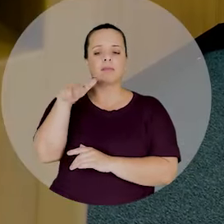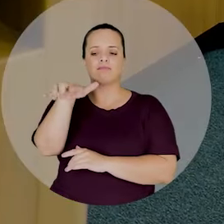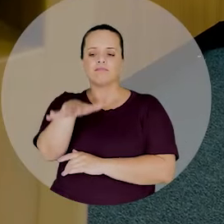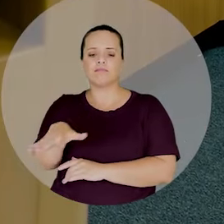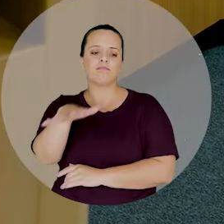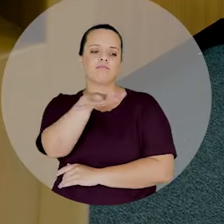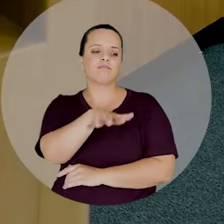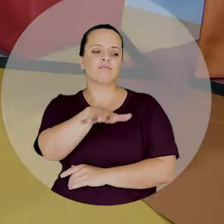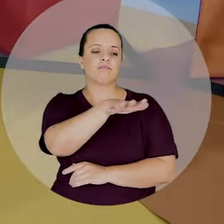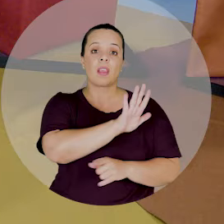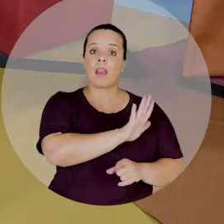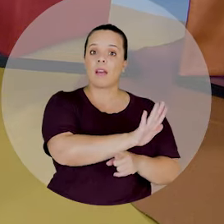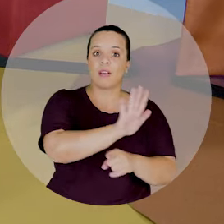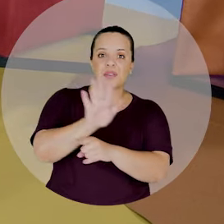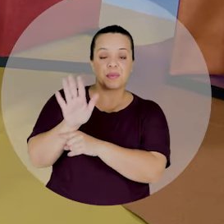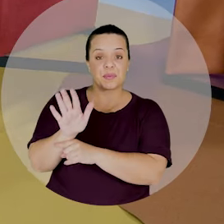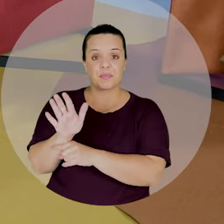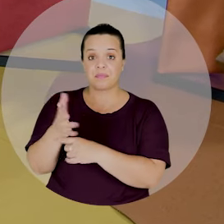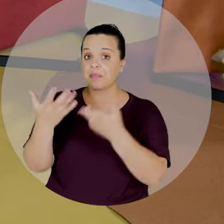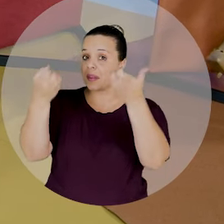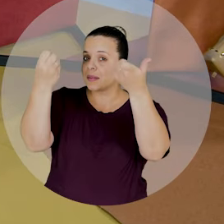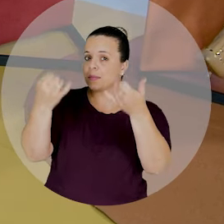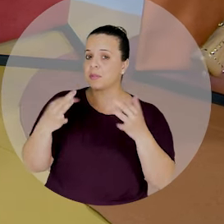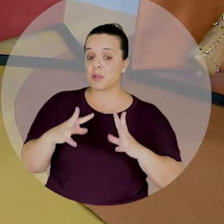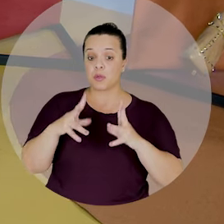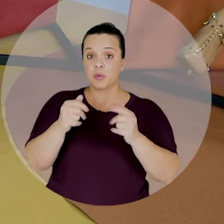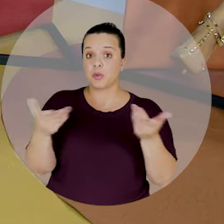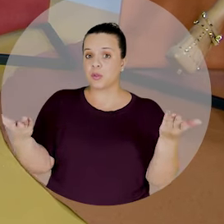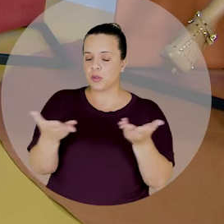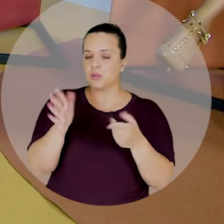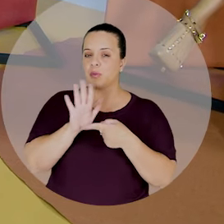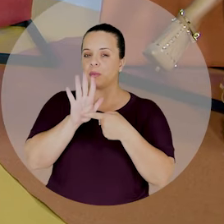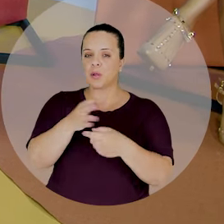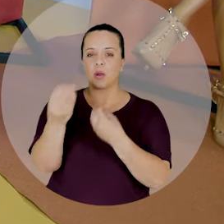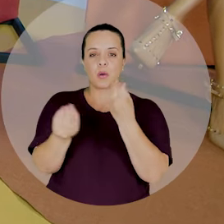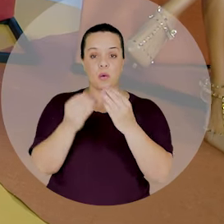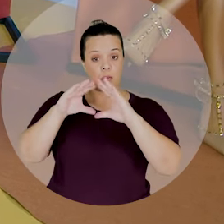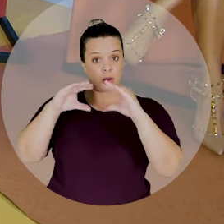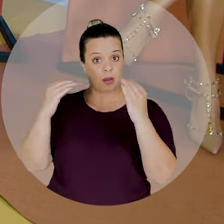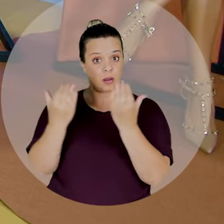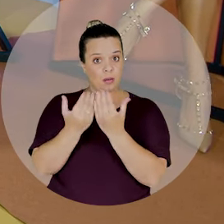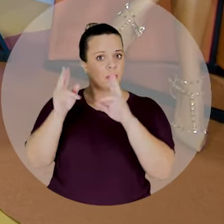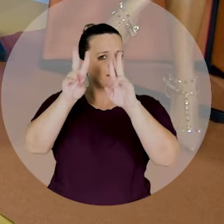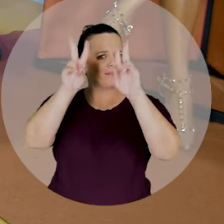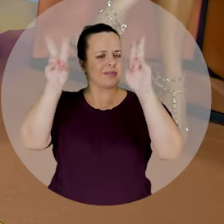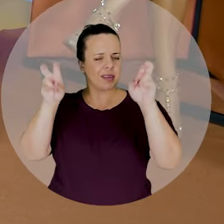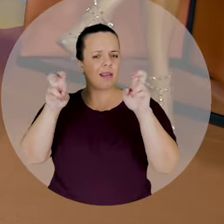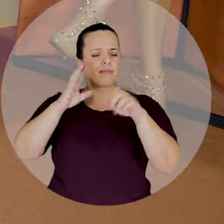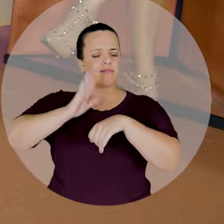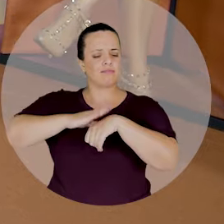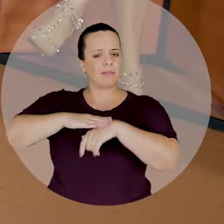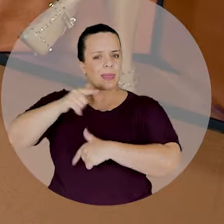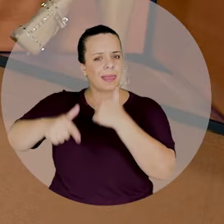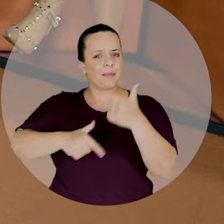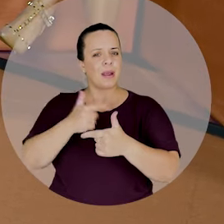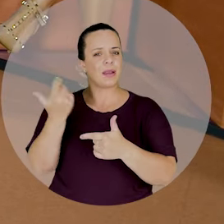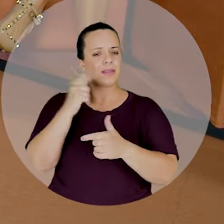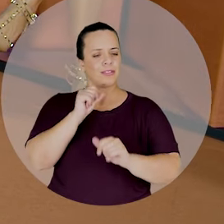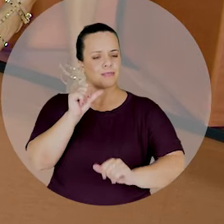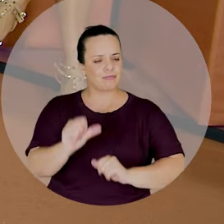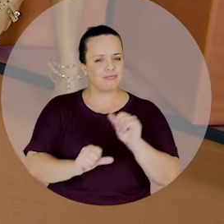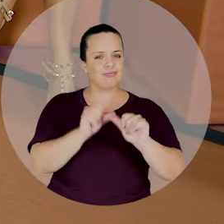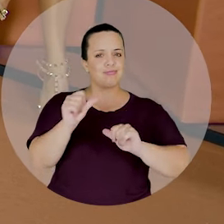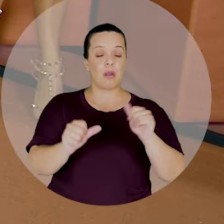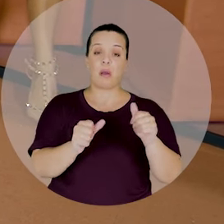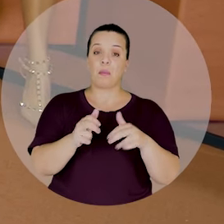de cada área. E o Explica Tudo de hoje vai te mostrar como as câmaras setoriais temáticas atuam e fazem a